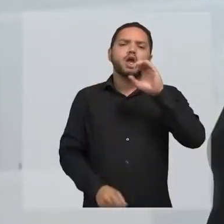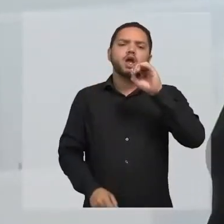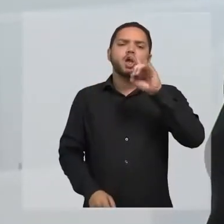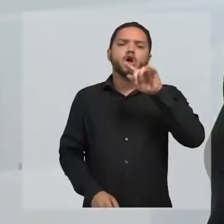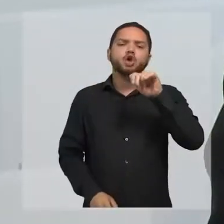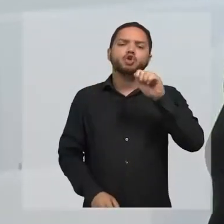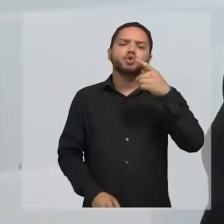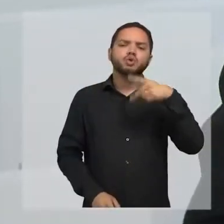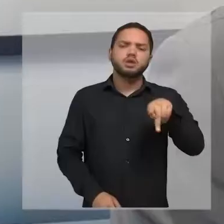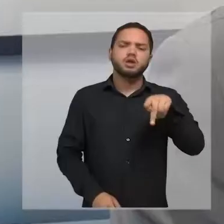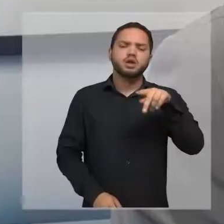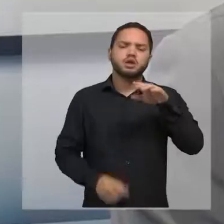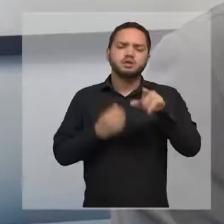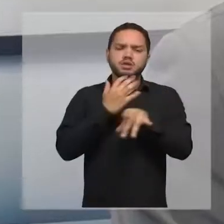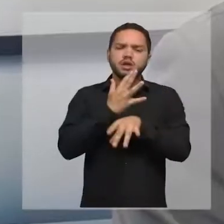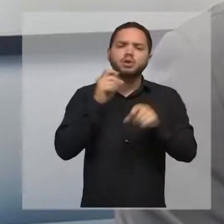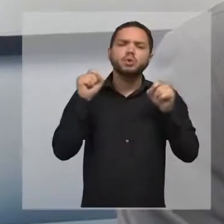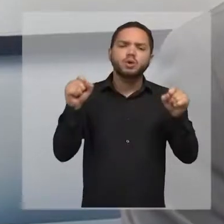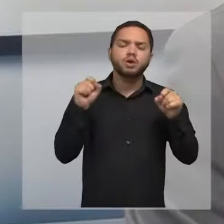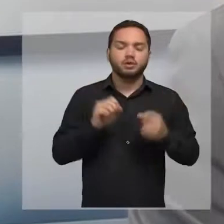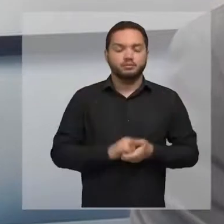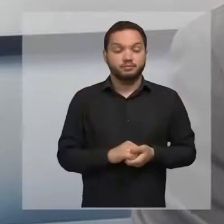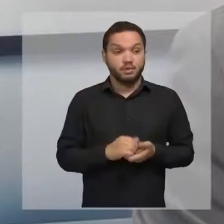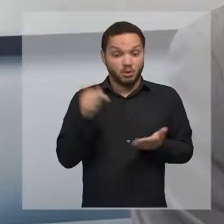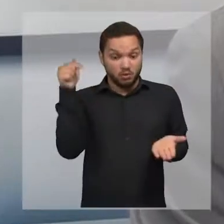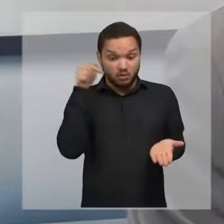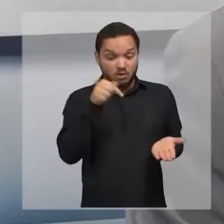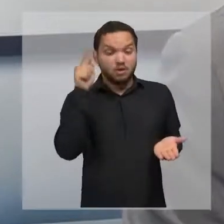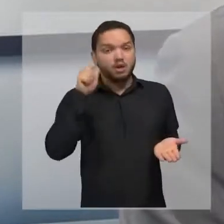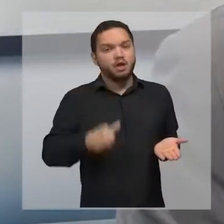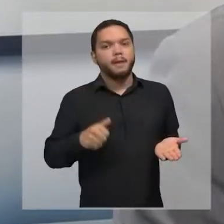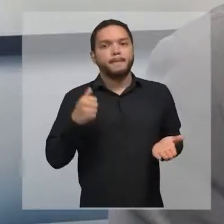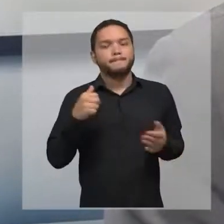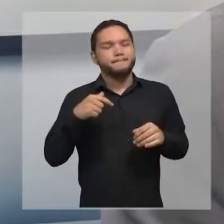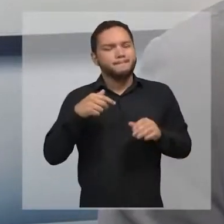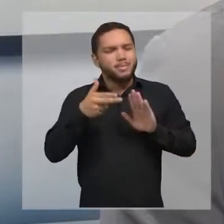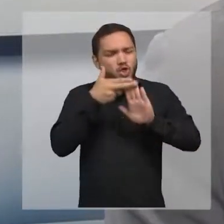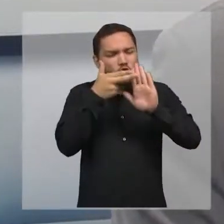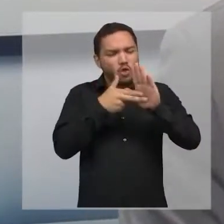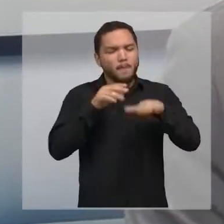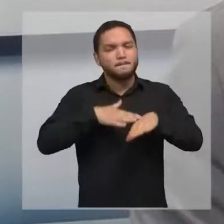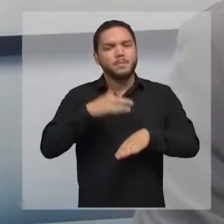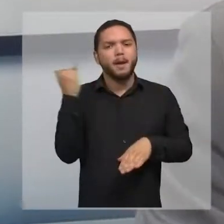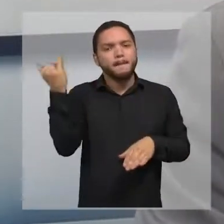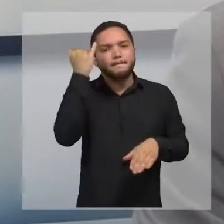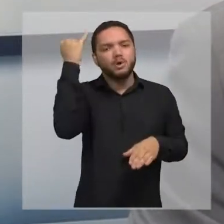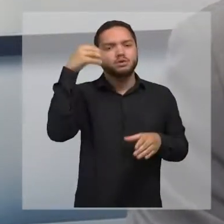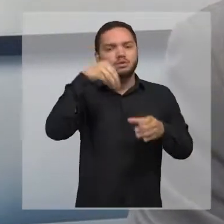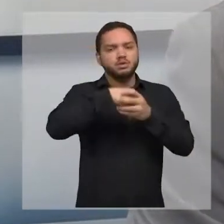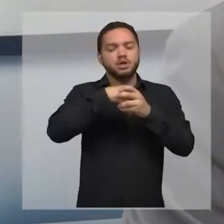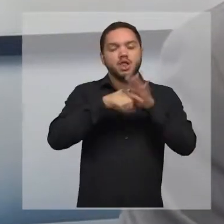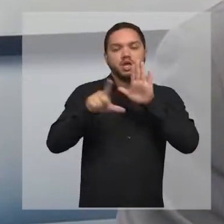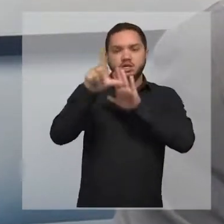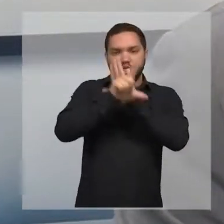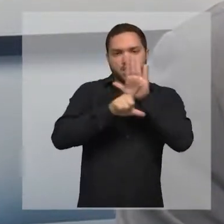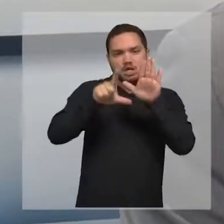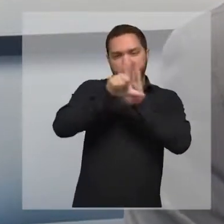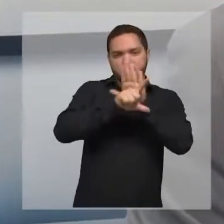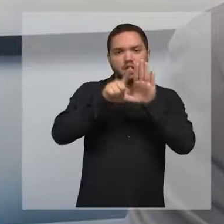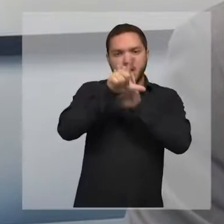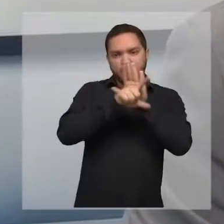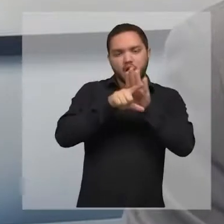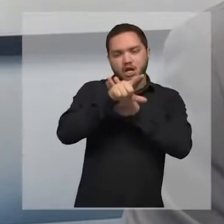Cidade? Pronto, o Código da Cidade é uma das normas mais importantes da legislação urbanística de nossa